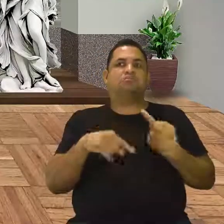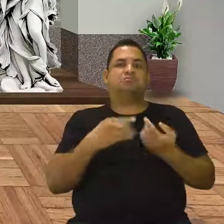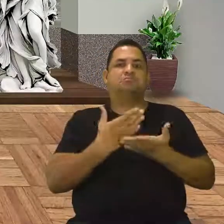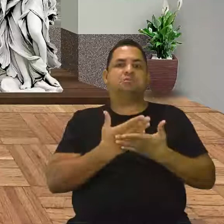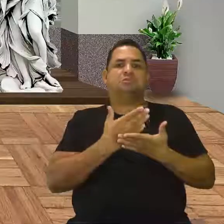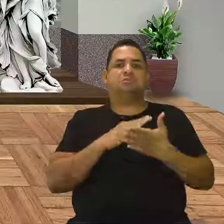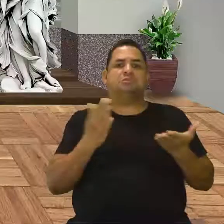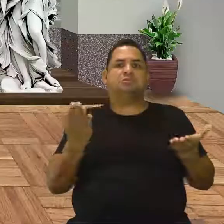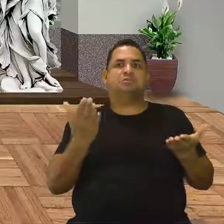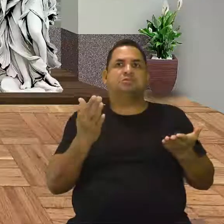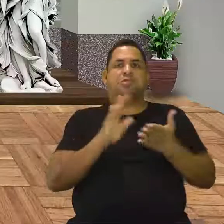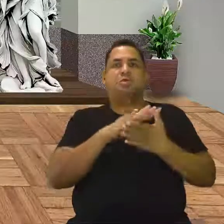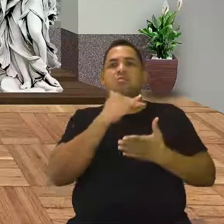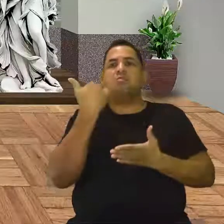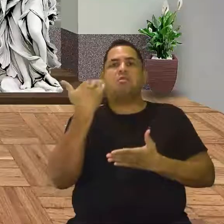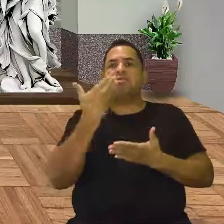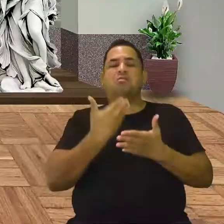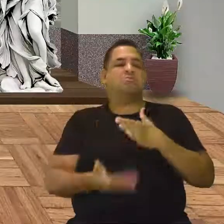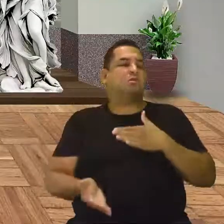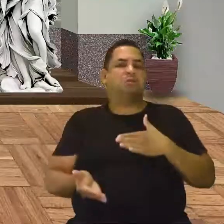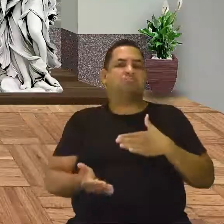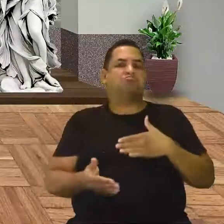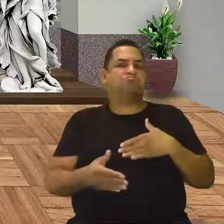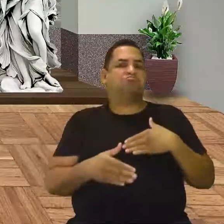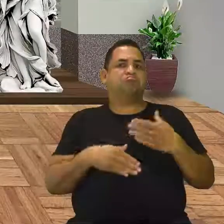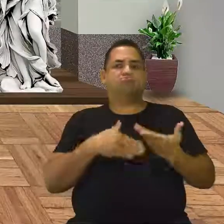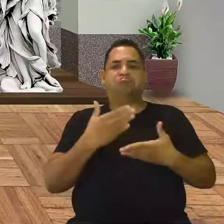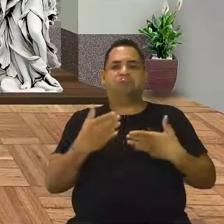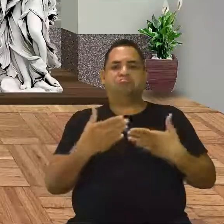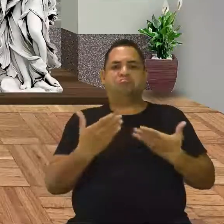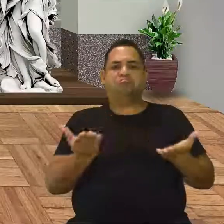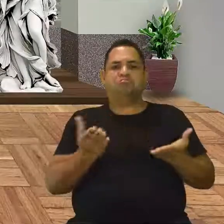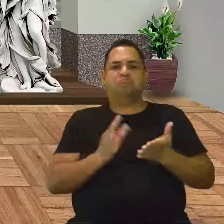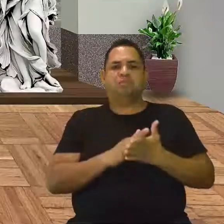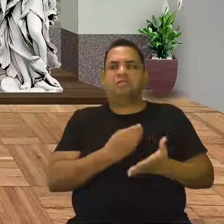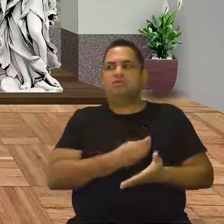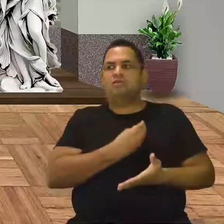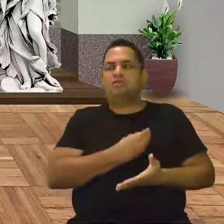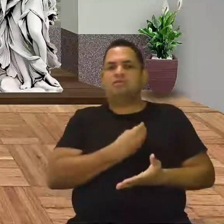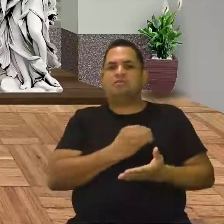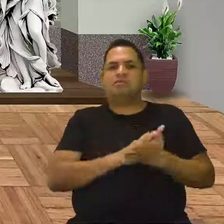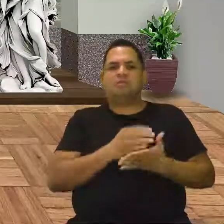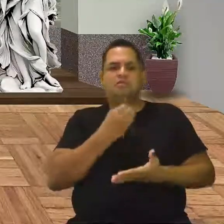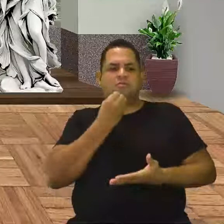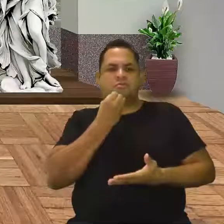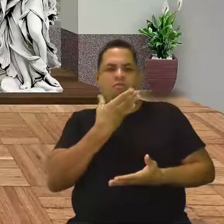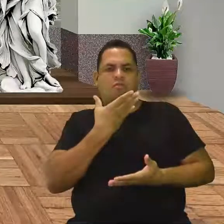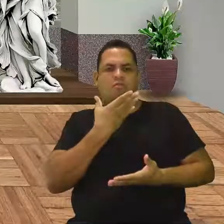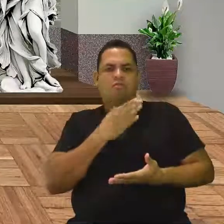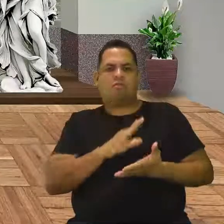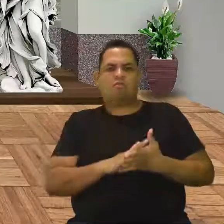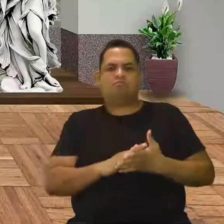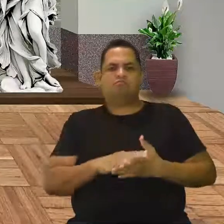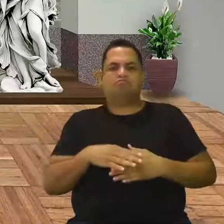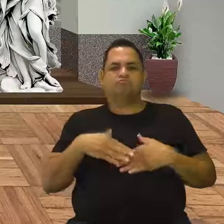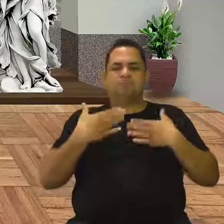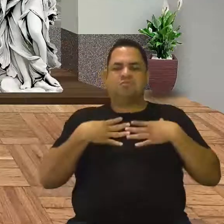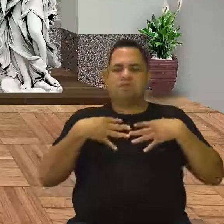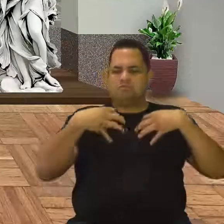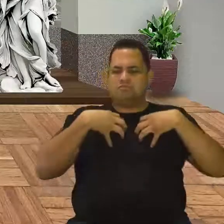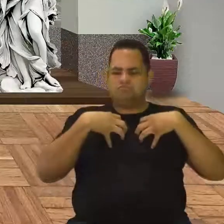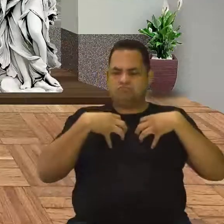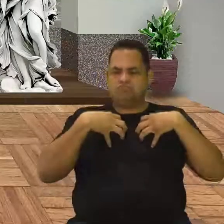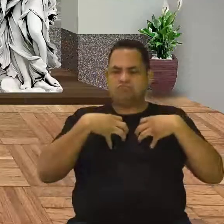adeus para a terra e perde tudo, e ficou. Então, viver hoje é você estar de bem, espiritualmente